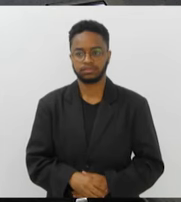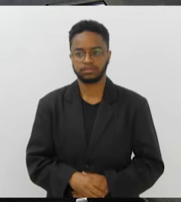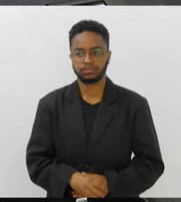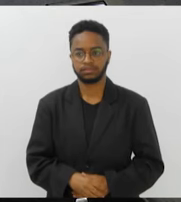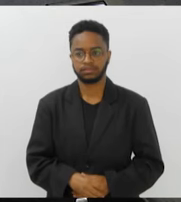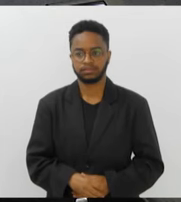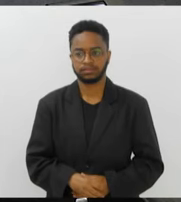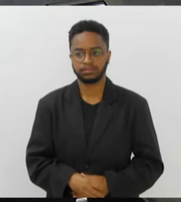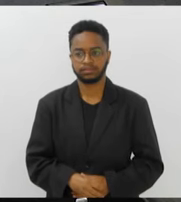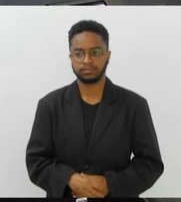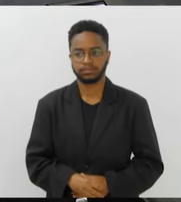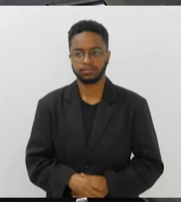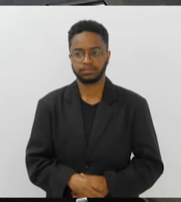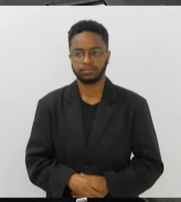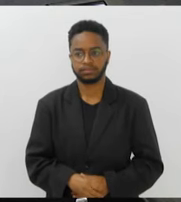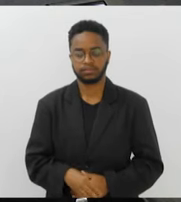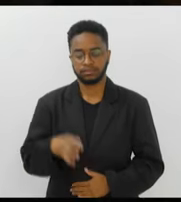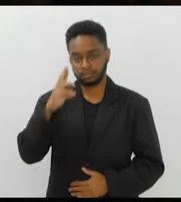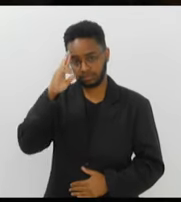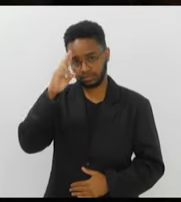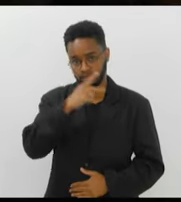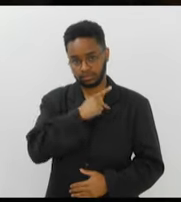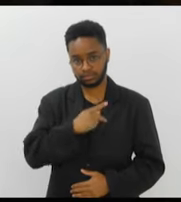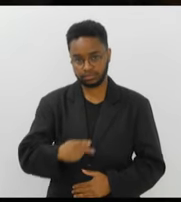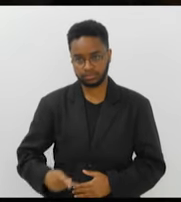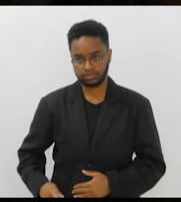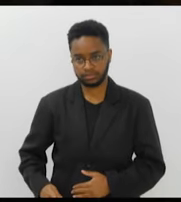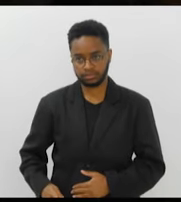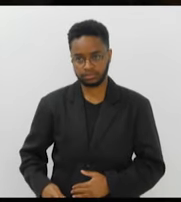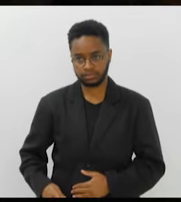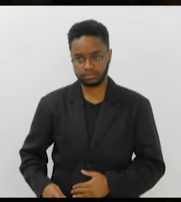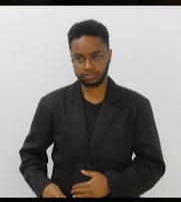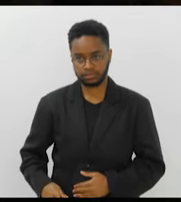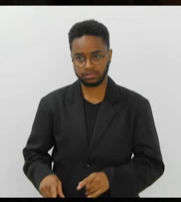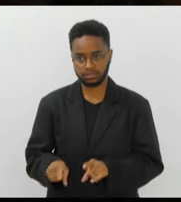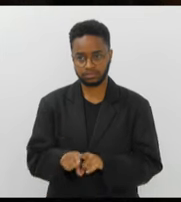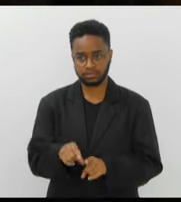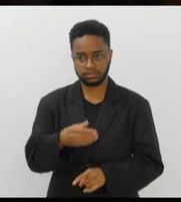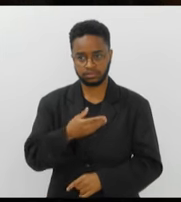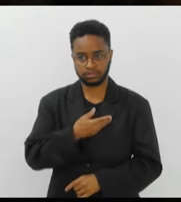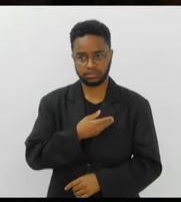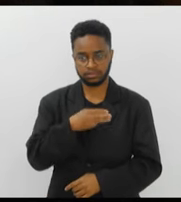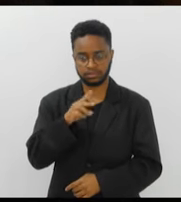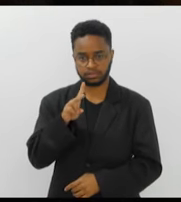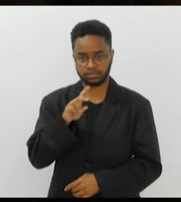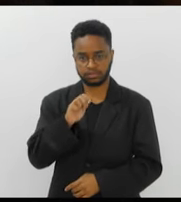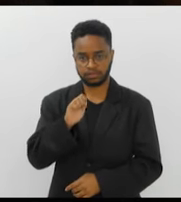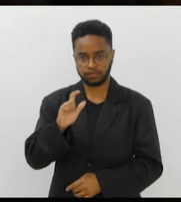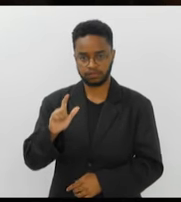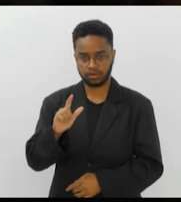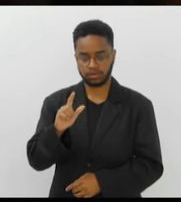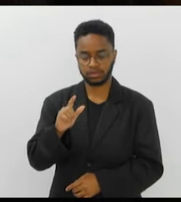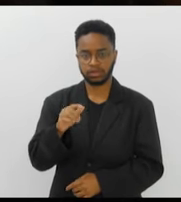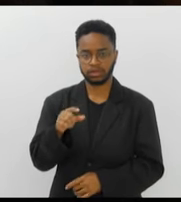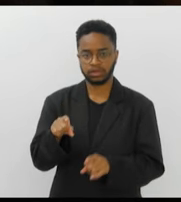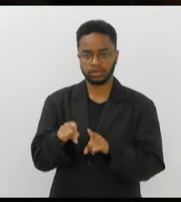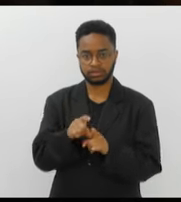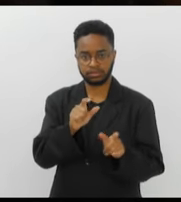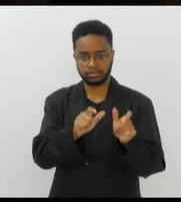Senhor presidente, companheiro e amigo Valdo Serraza, senhores